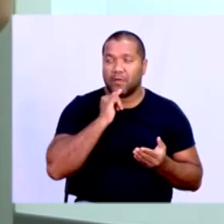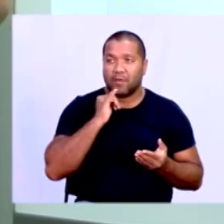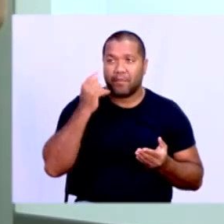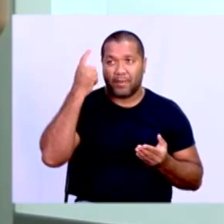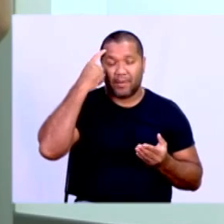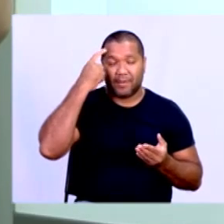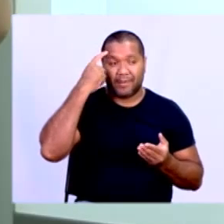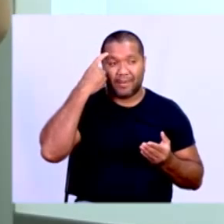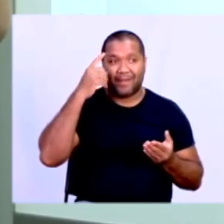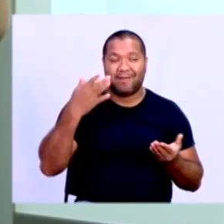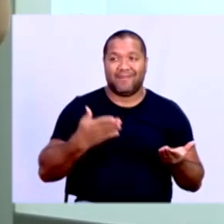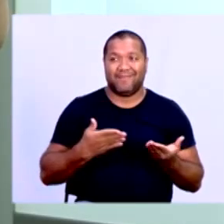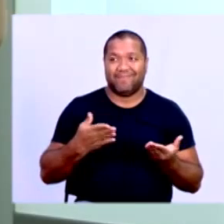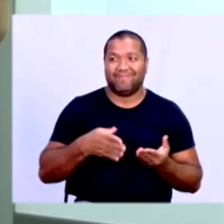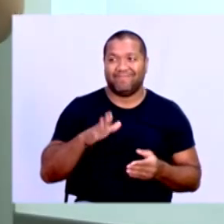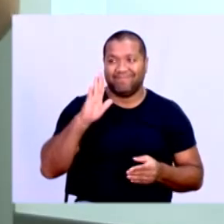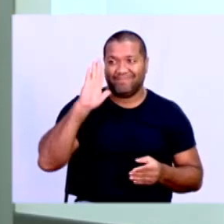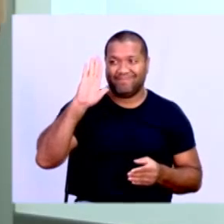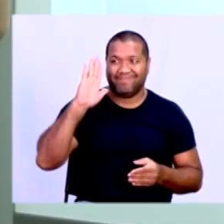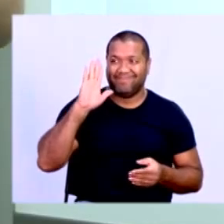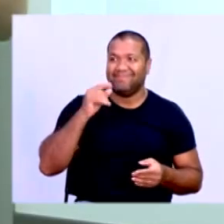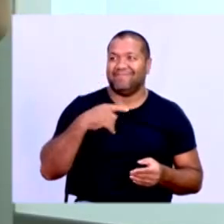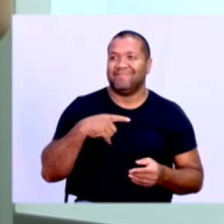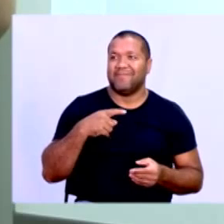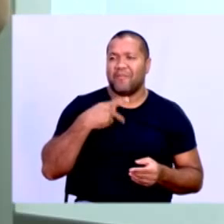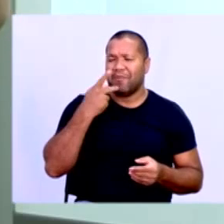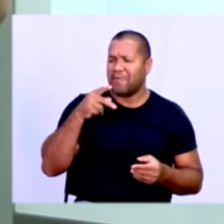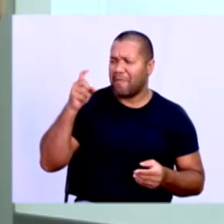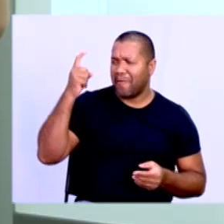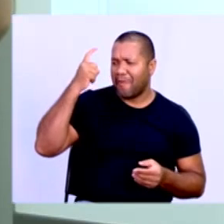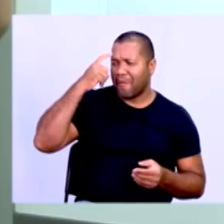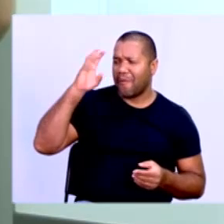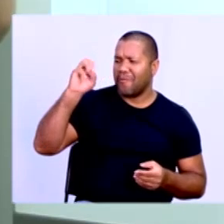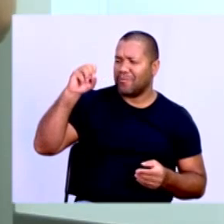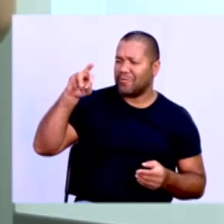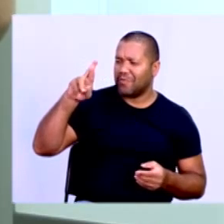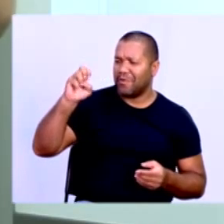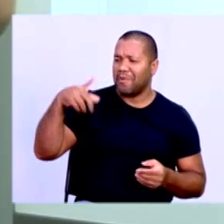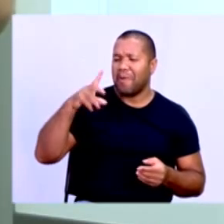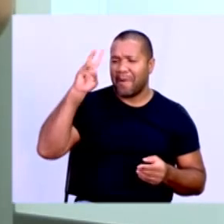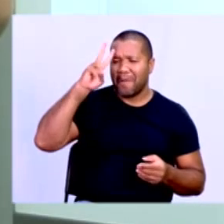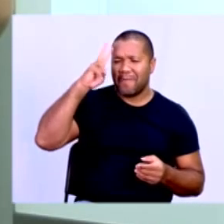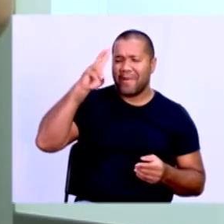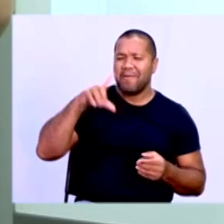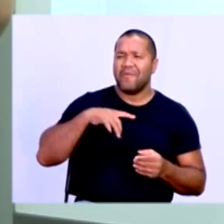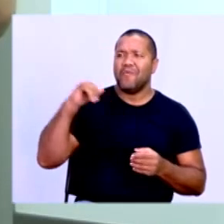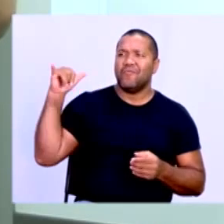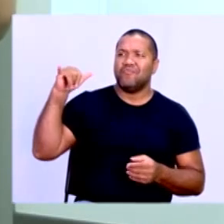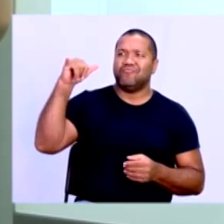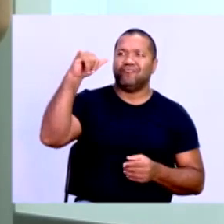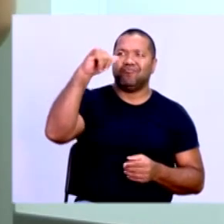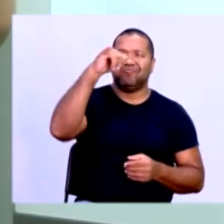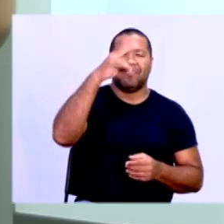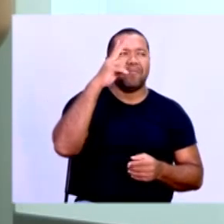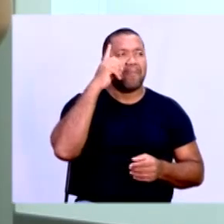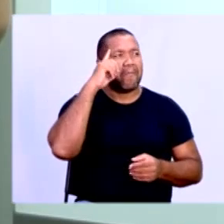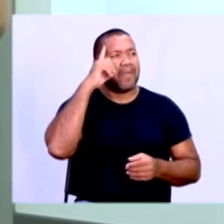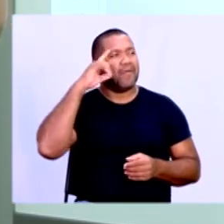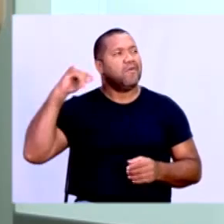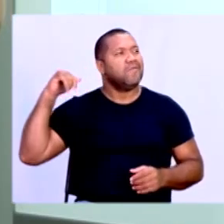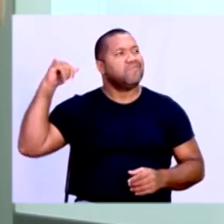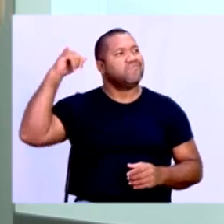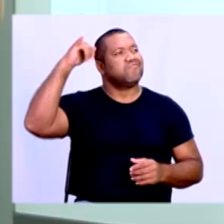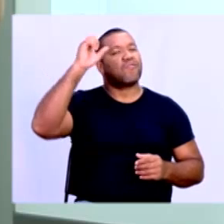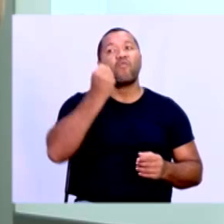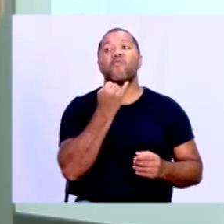que eu vejo isso na minha cabeça, porque falou controlador, eu me lembrei de controlador de voo. Imagina quantos aviões tem que